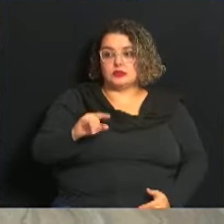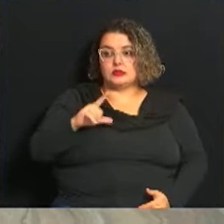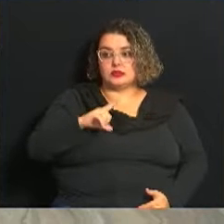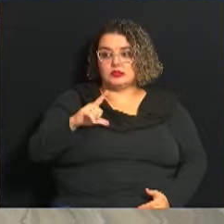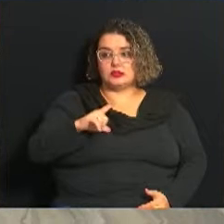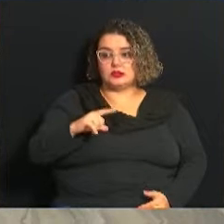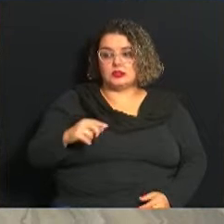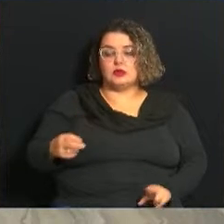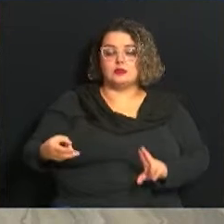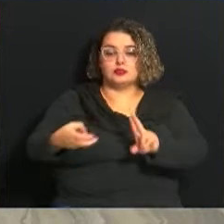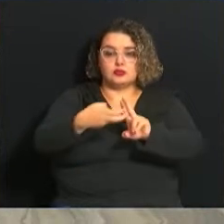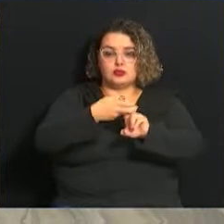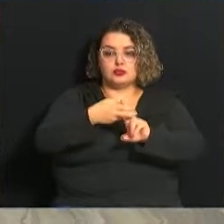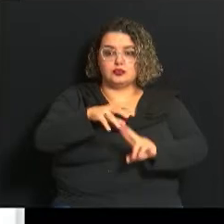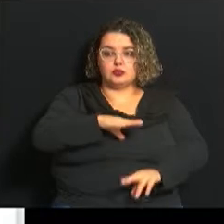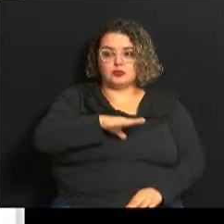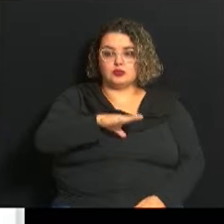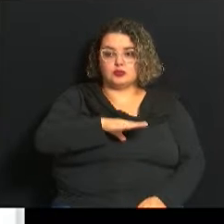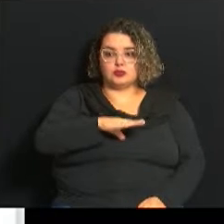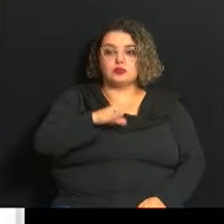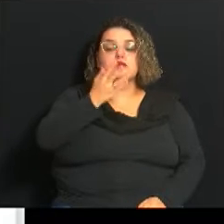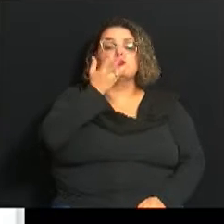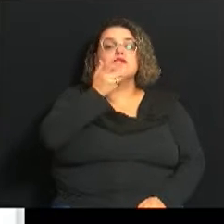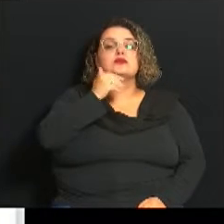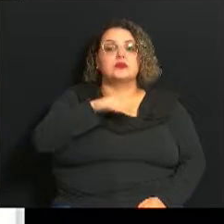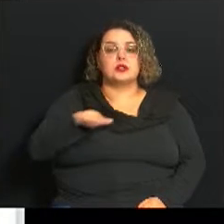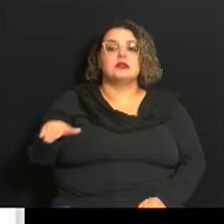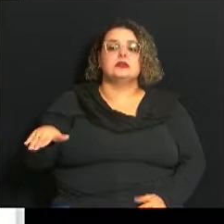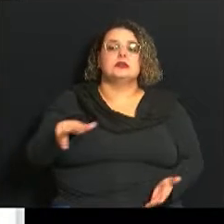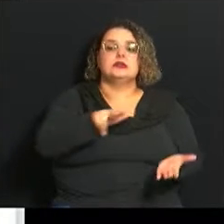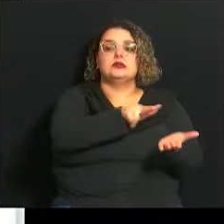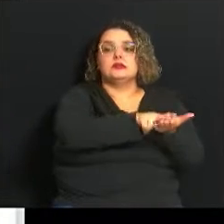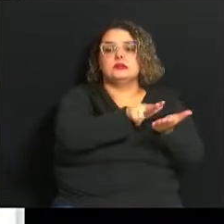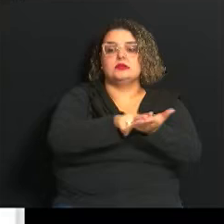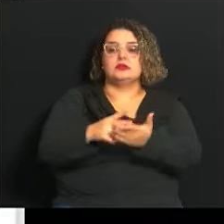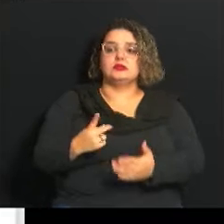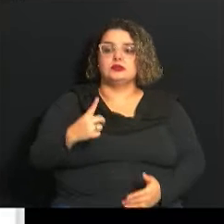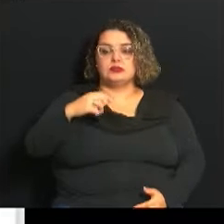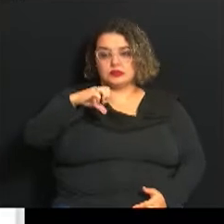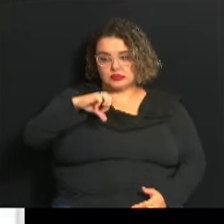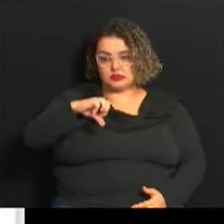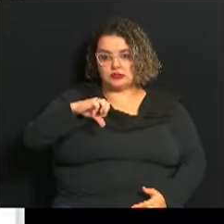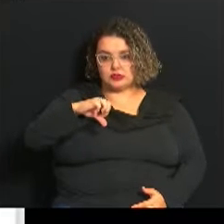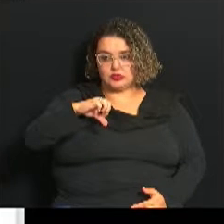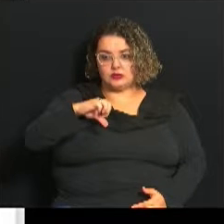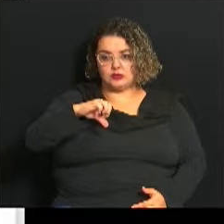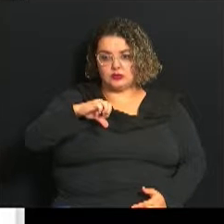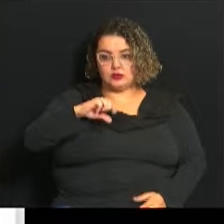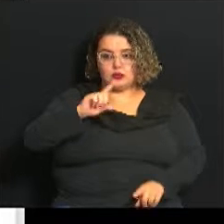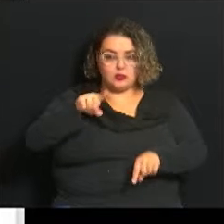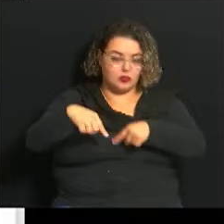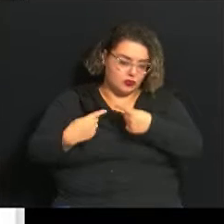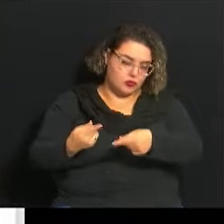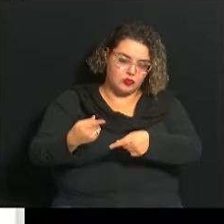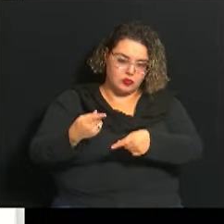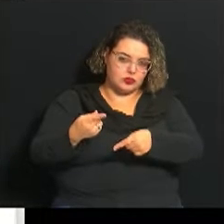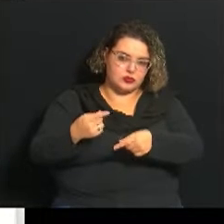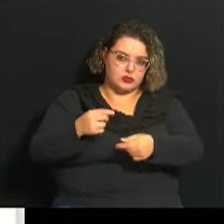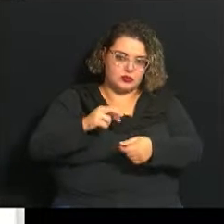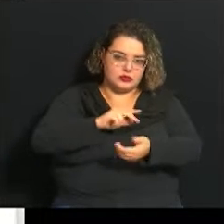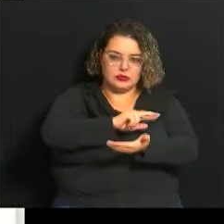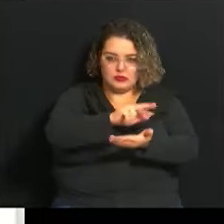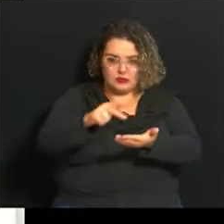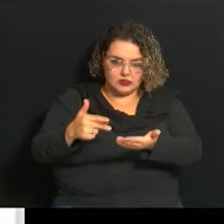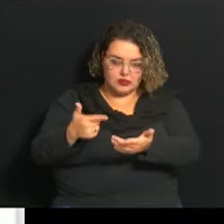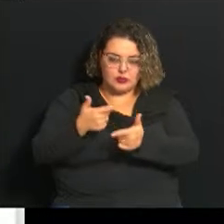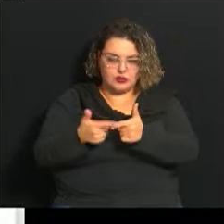SUS municipal, das crianças internadas, 19 estão com outras variantes de síndrome